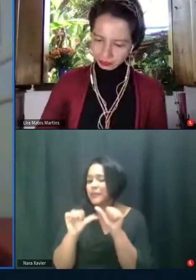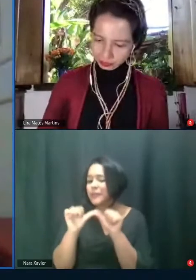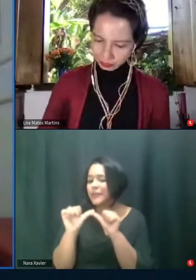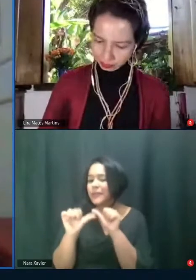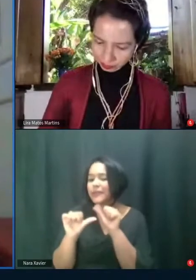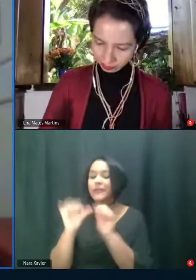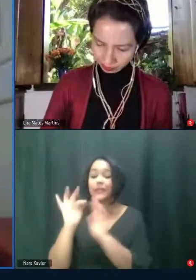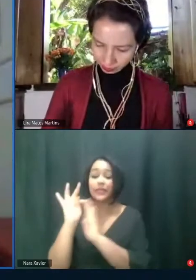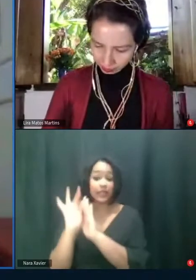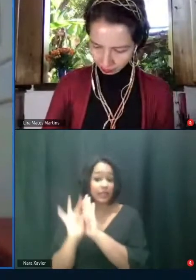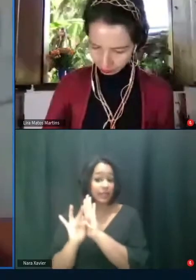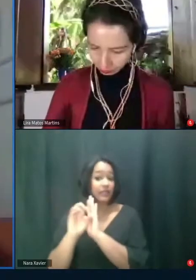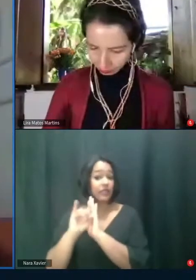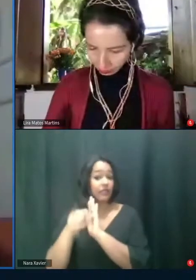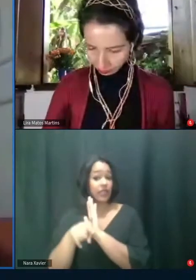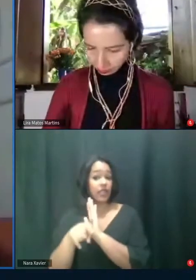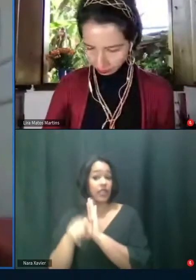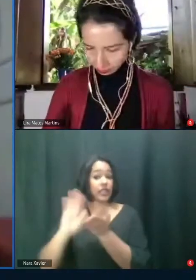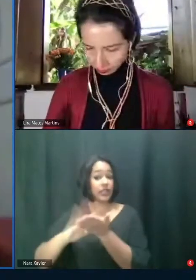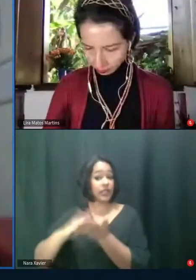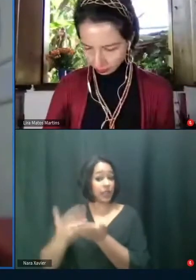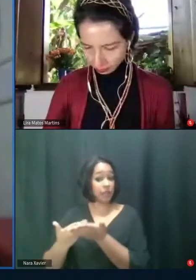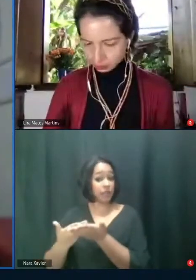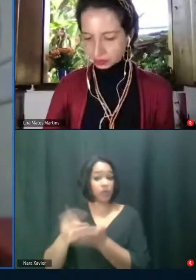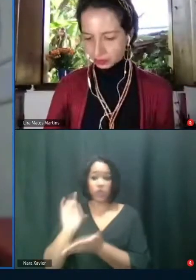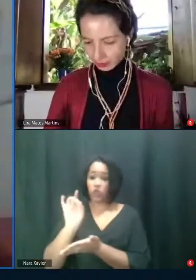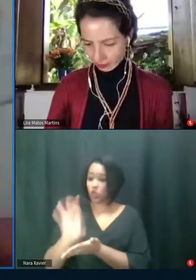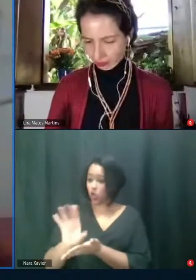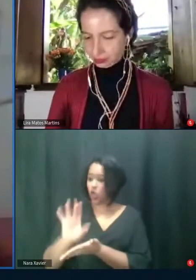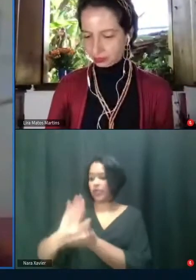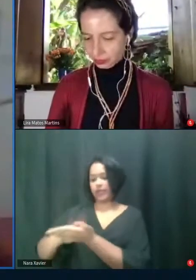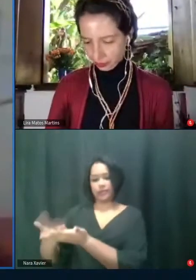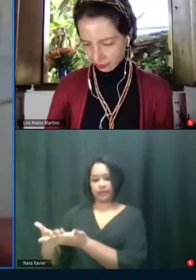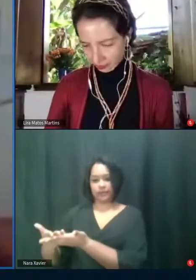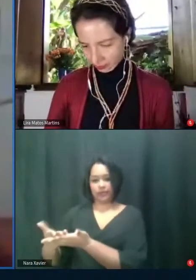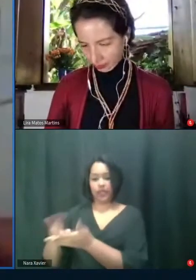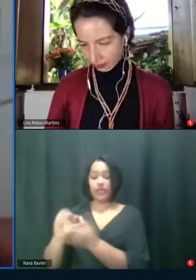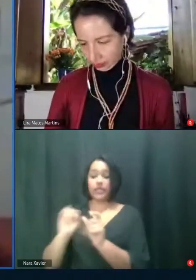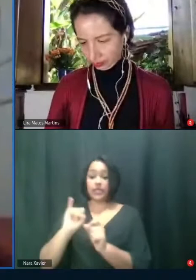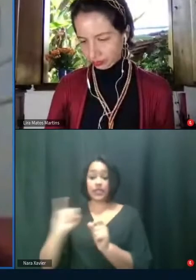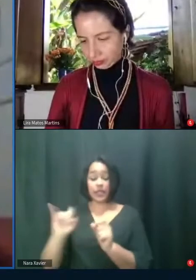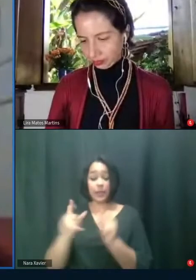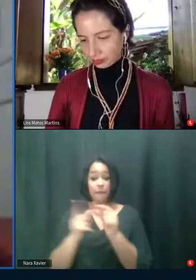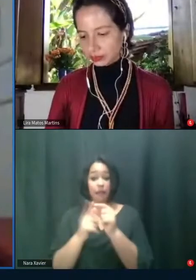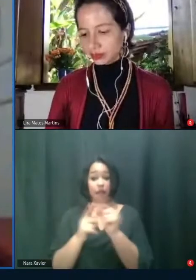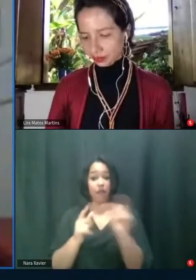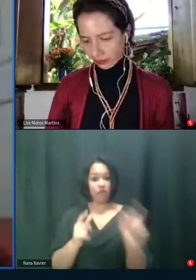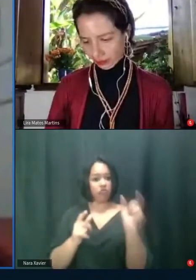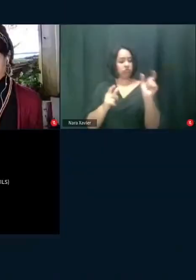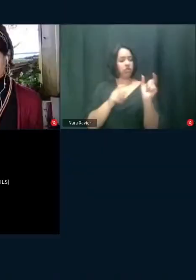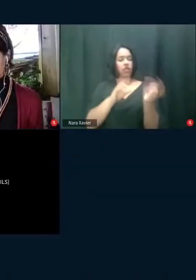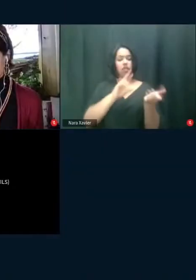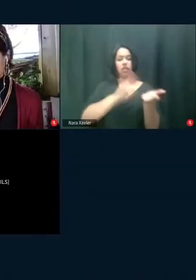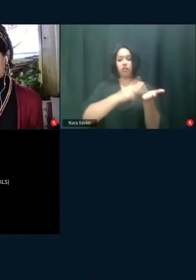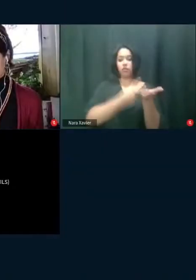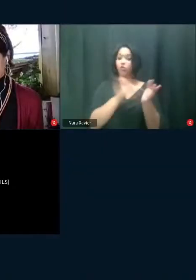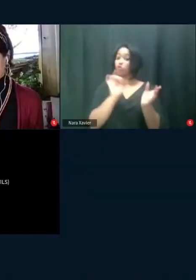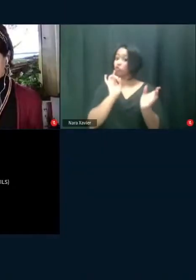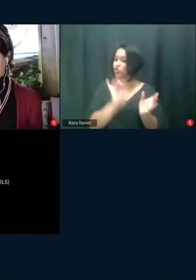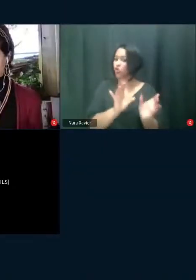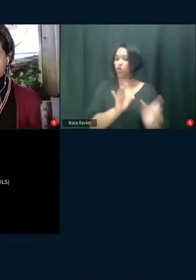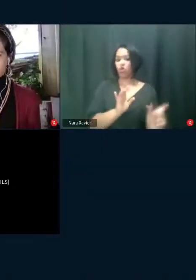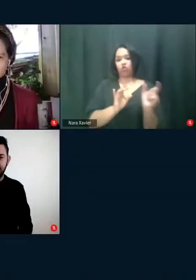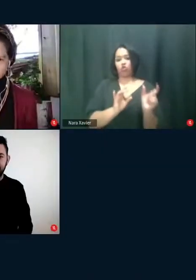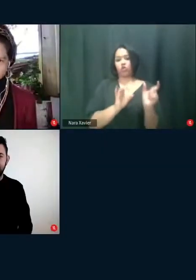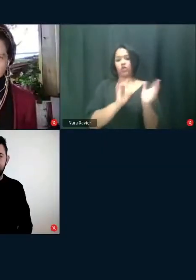assim, quando for usar intérprete, termo só intérprete. Quando for usar tradutor, só tradutor. Mas quando você